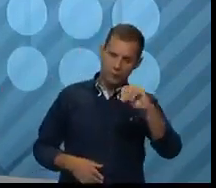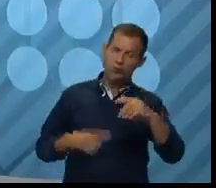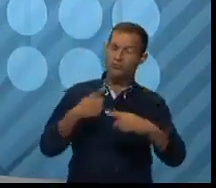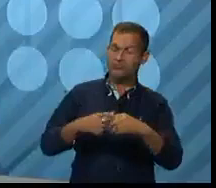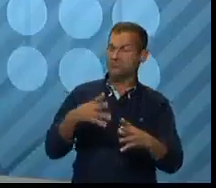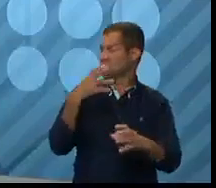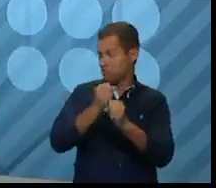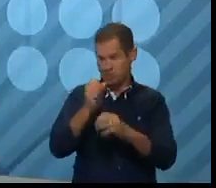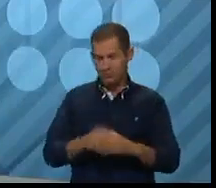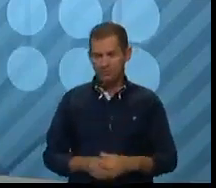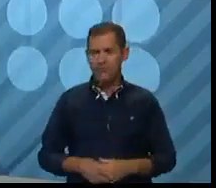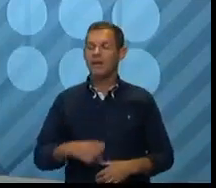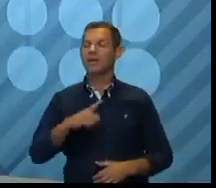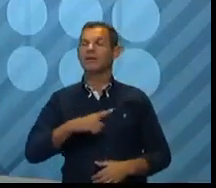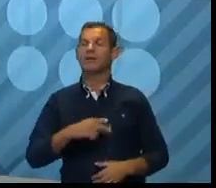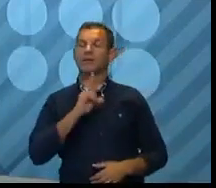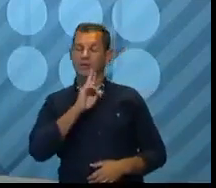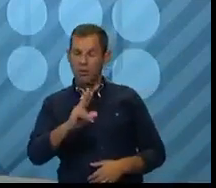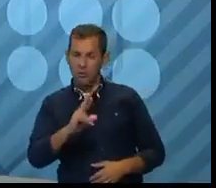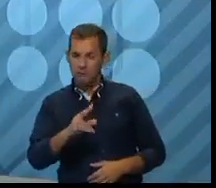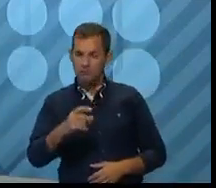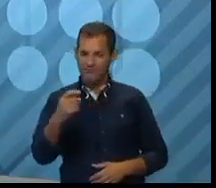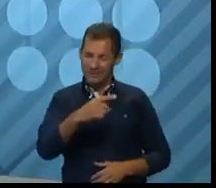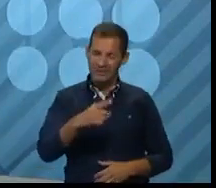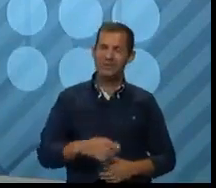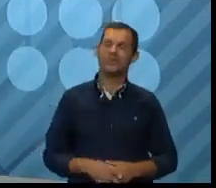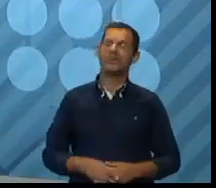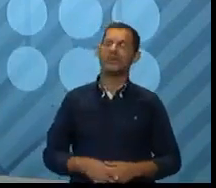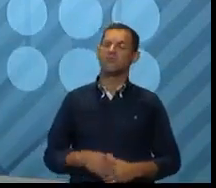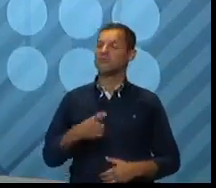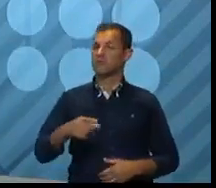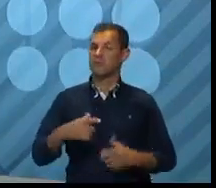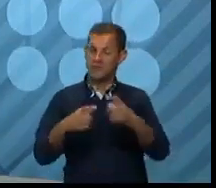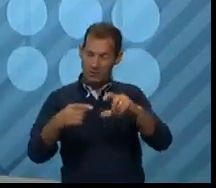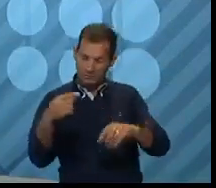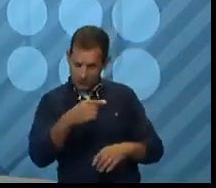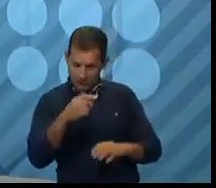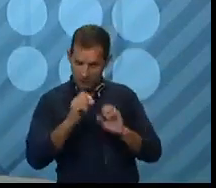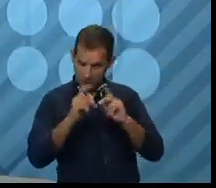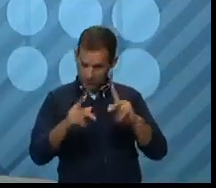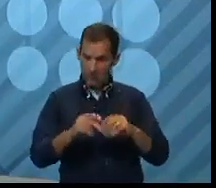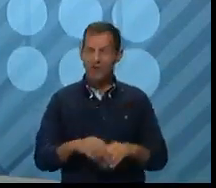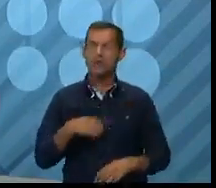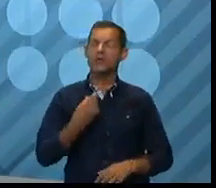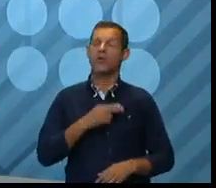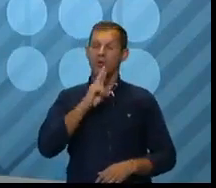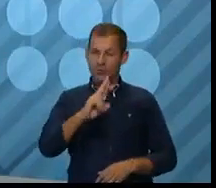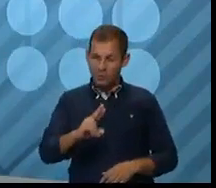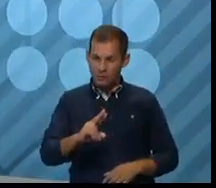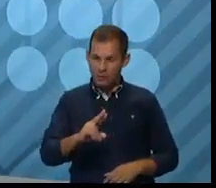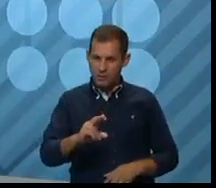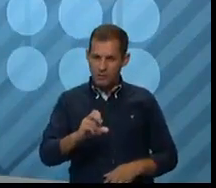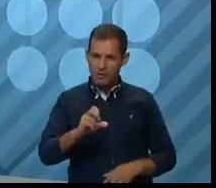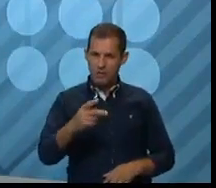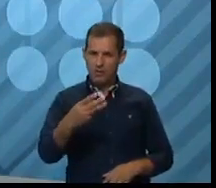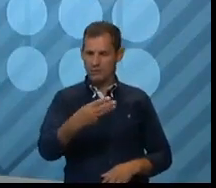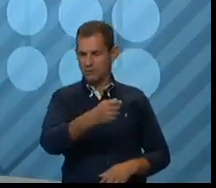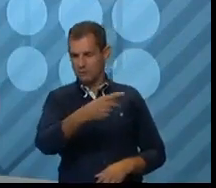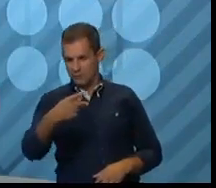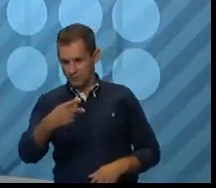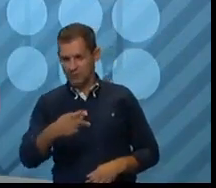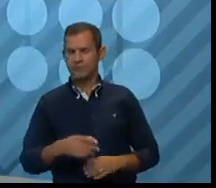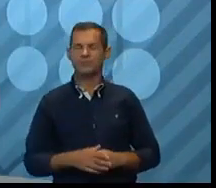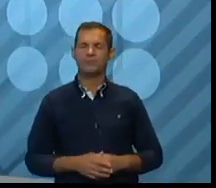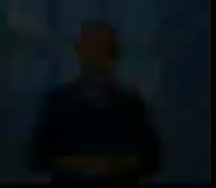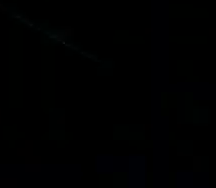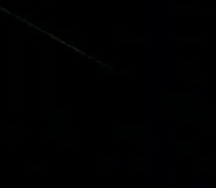não calculá-la, terá um resultado negativo e não existe área negativa. E com isso a gente resolve a nossa terceira situação